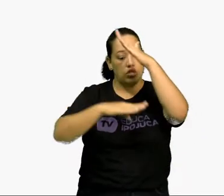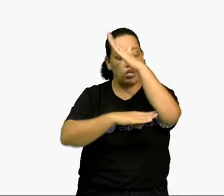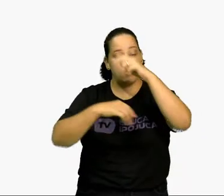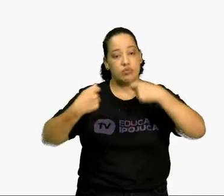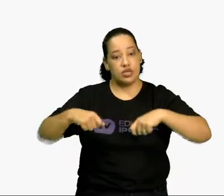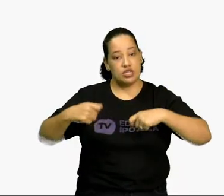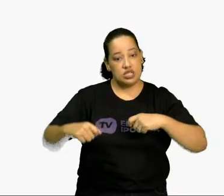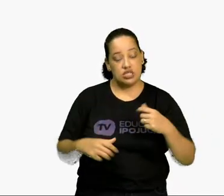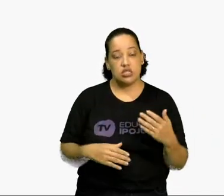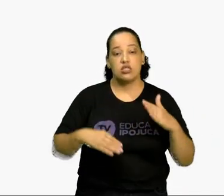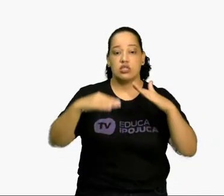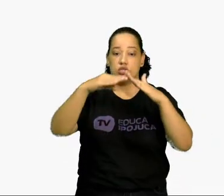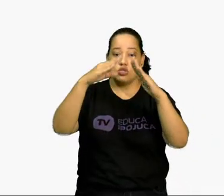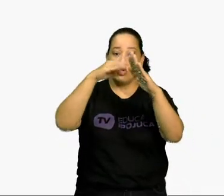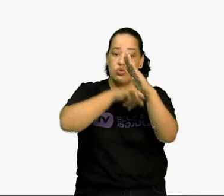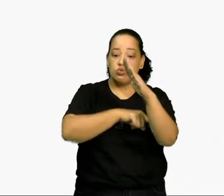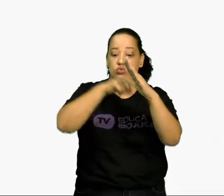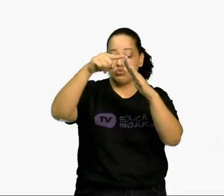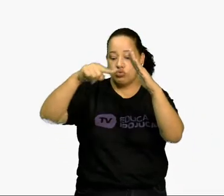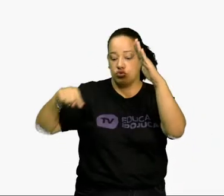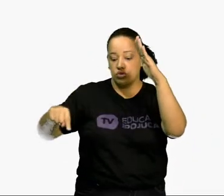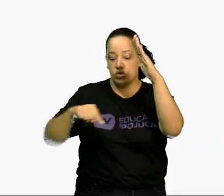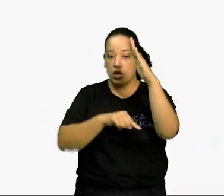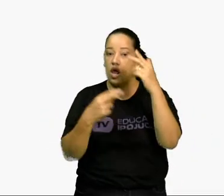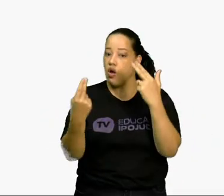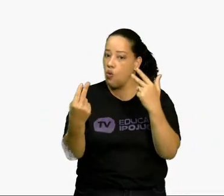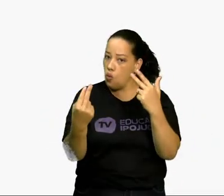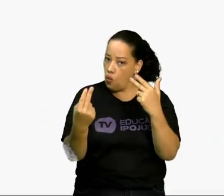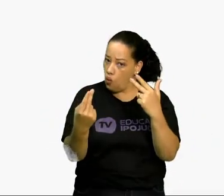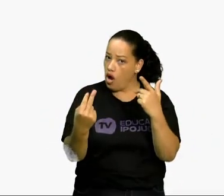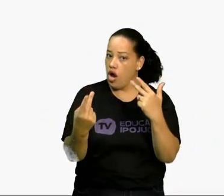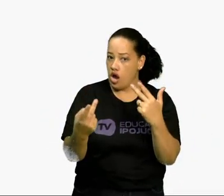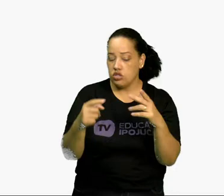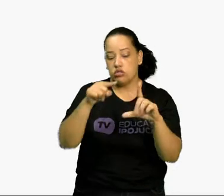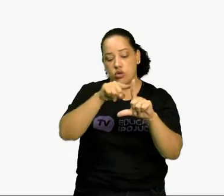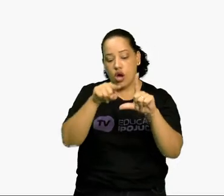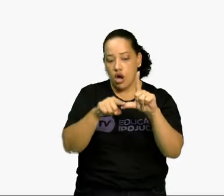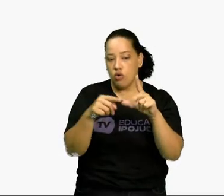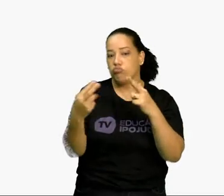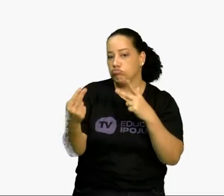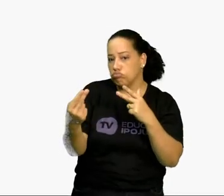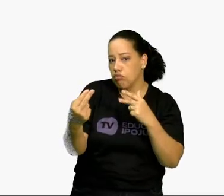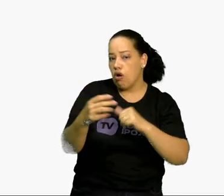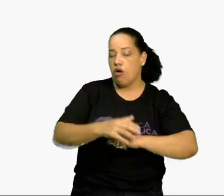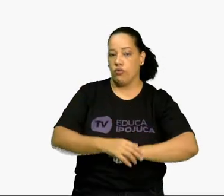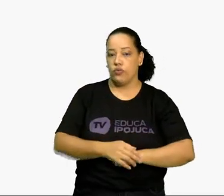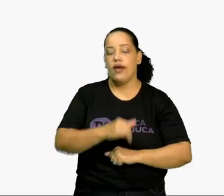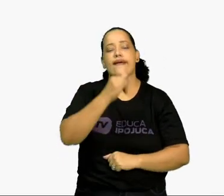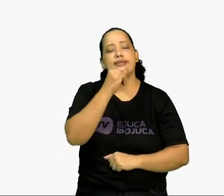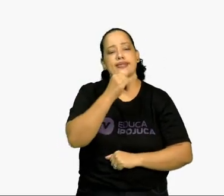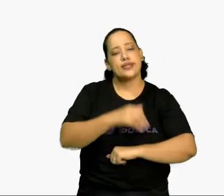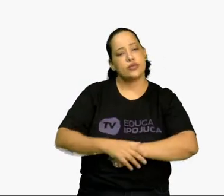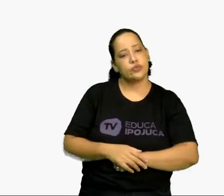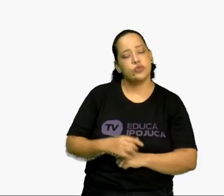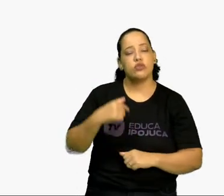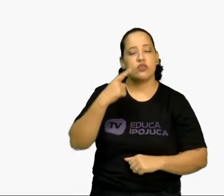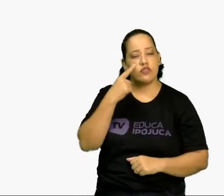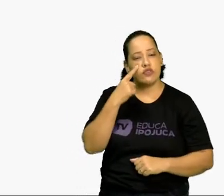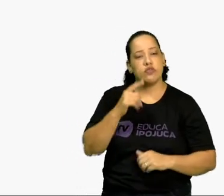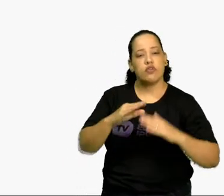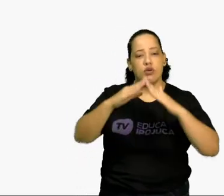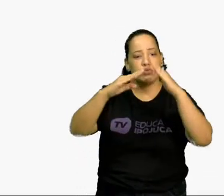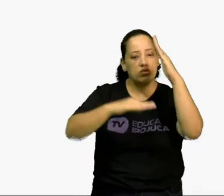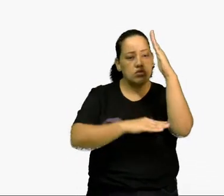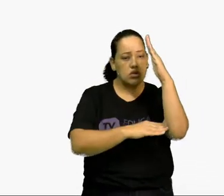lábios e em seus ângulos são iguais é longe pegamos aqueles dois triângulos tiramos